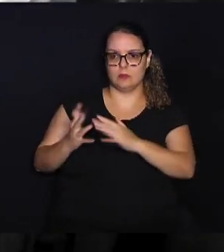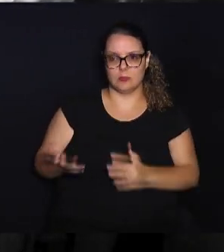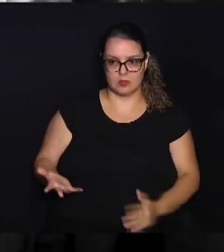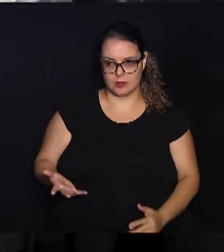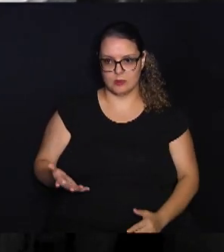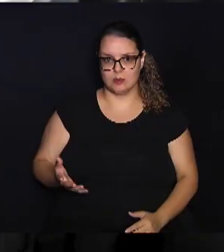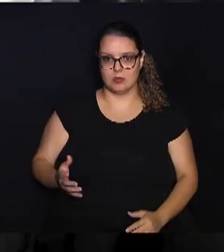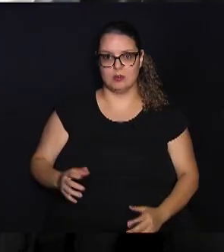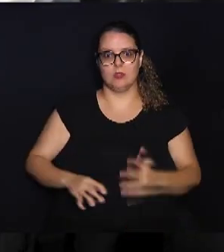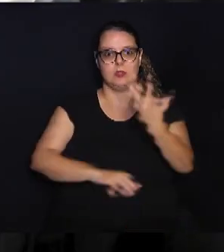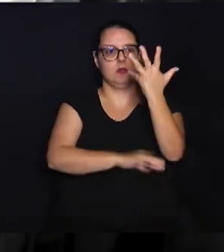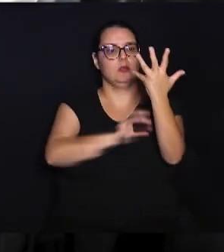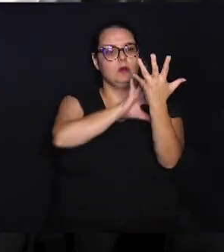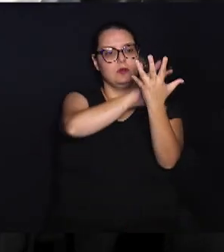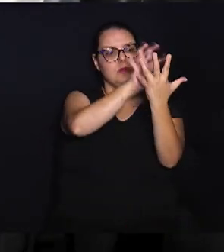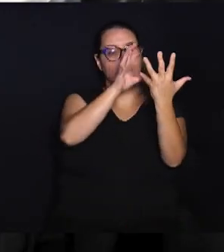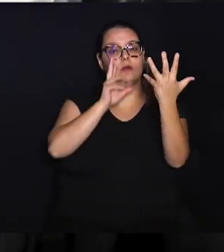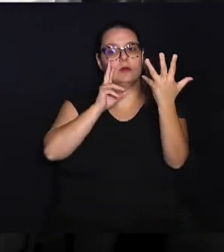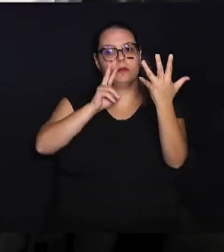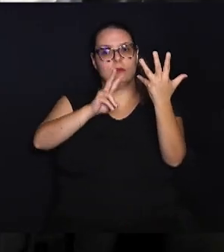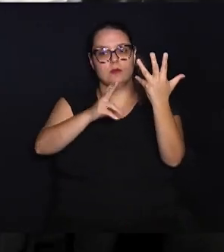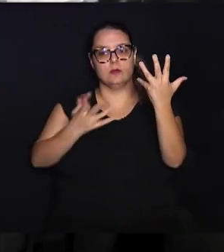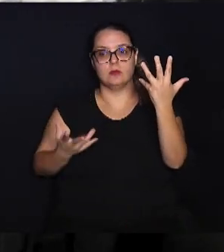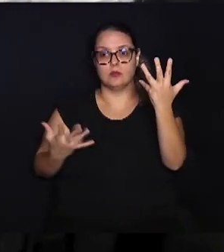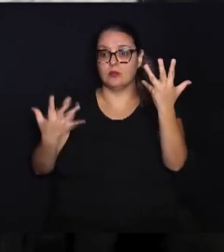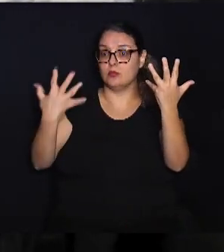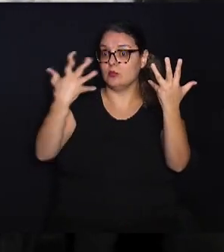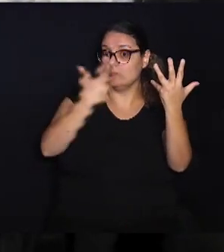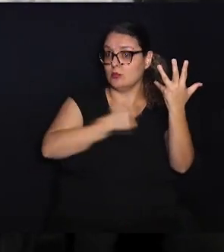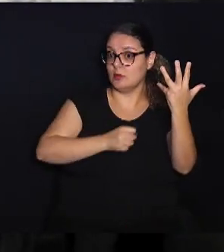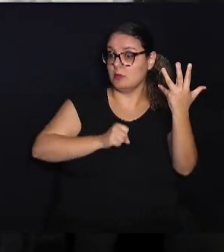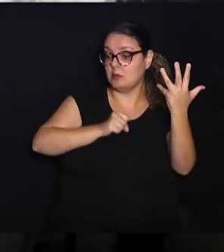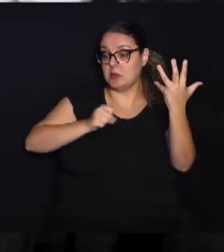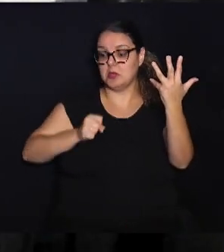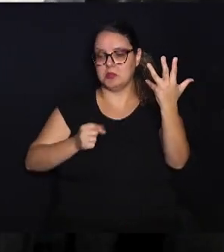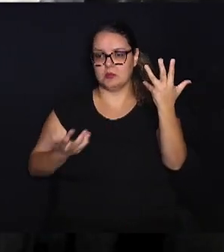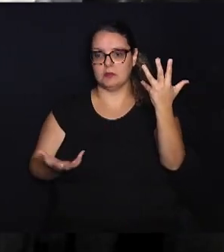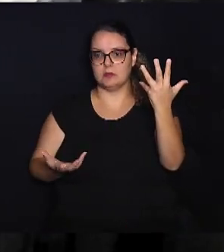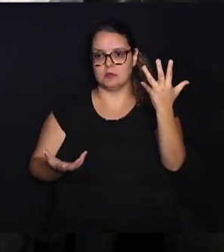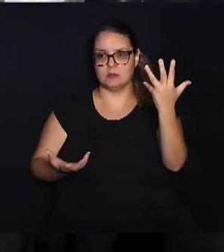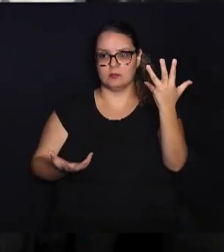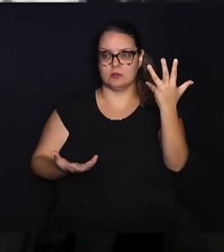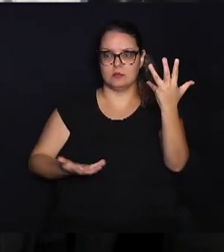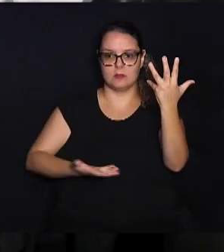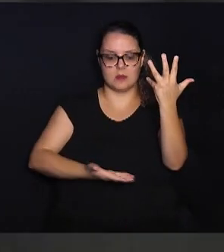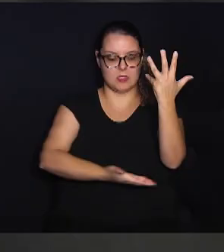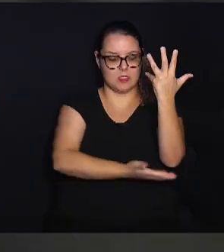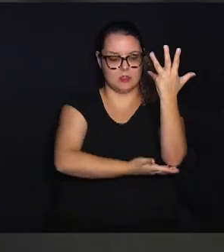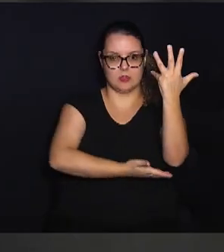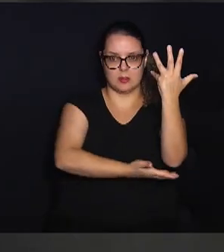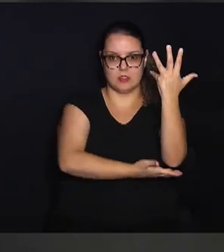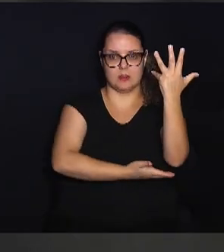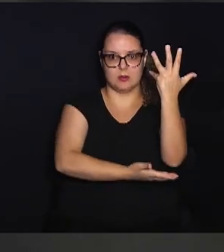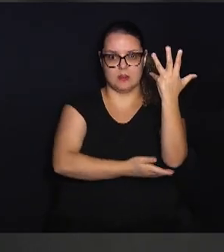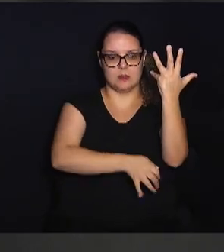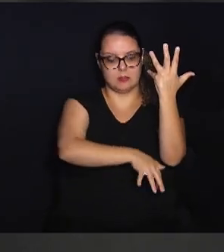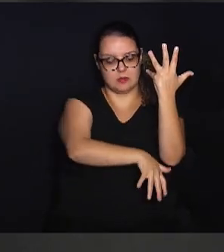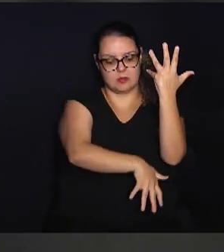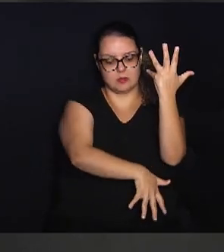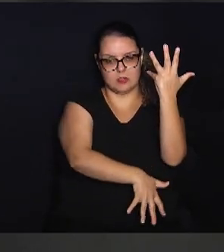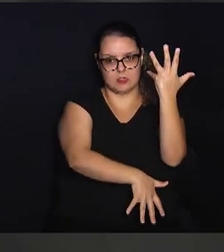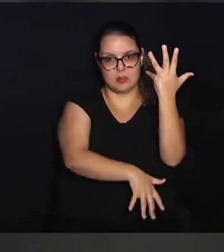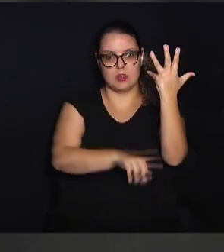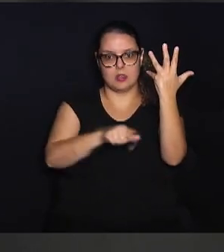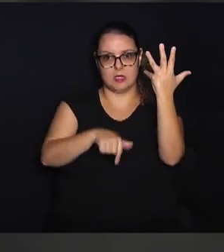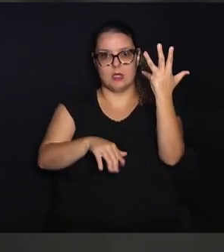copa da árvore, né? Aquilo que a gente enxerga, né? Que árvore frondosa, poderosa. Só que o que dá sustentação para ela são as raízes que estão debaixo que a